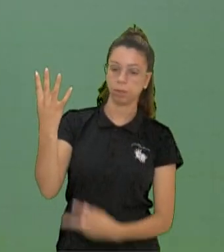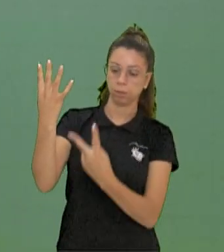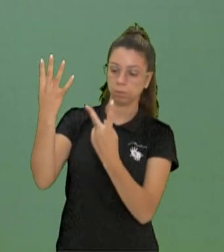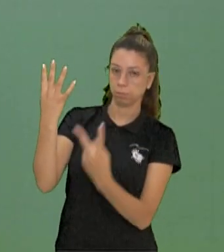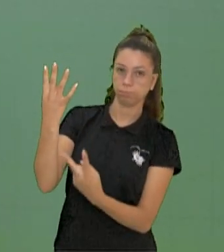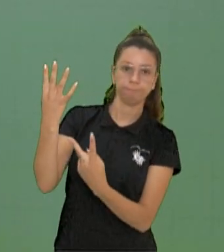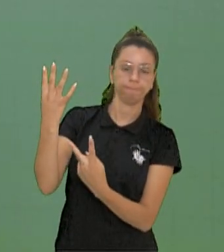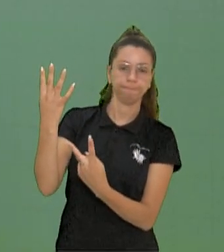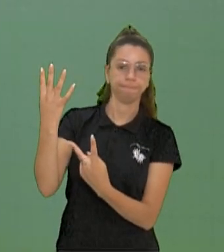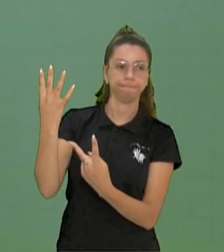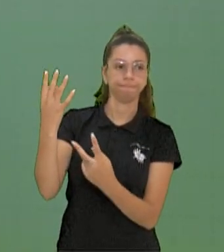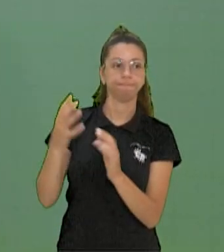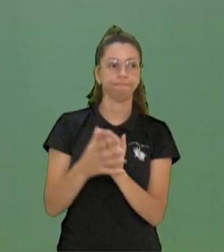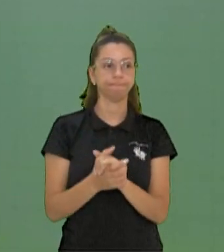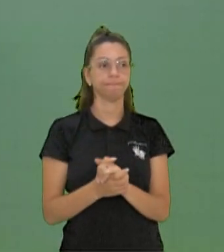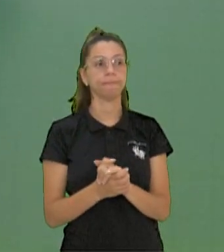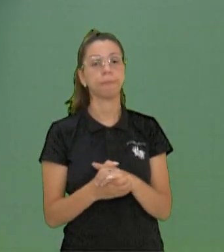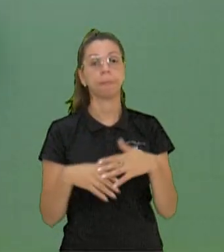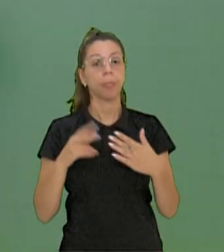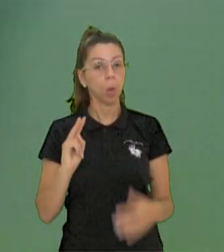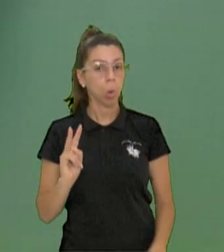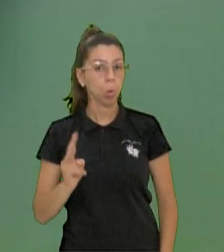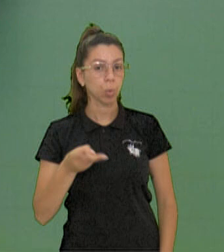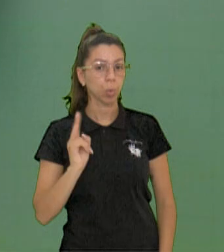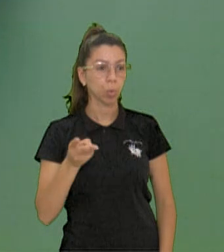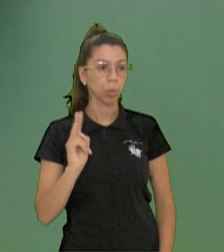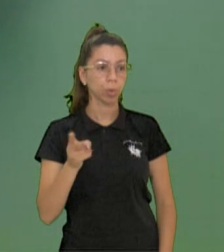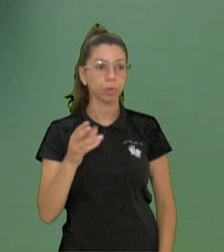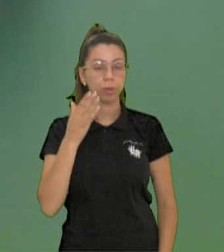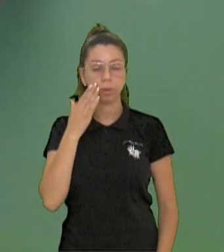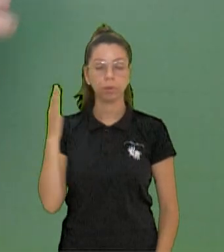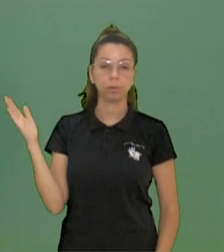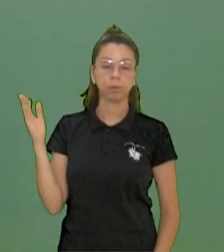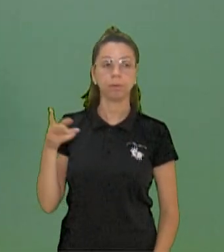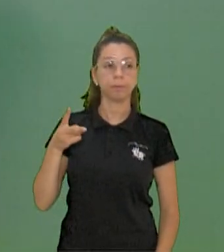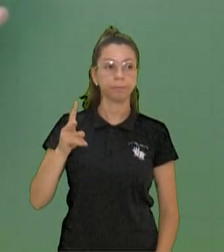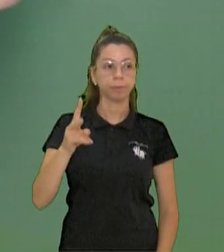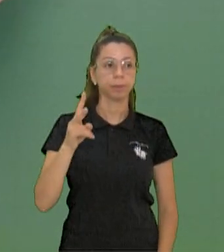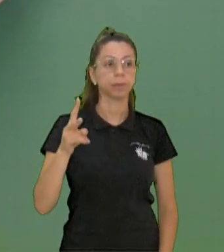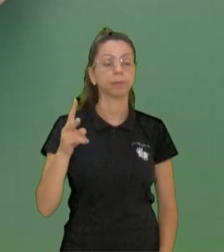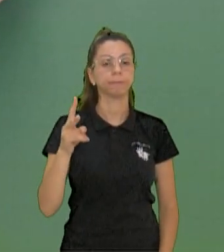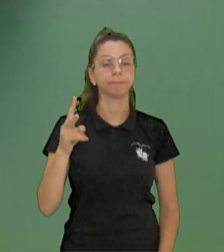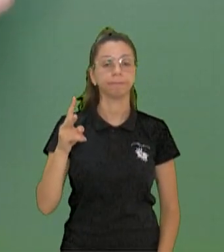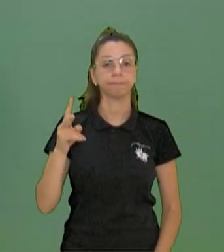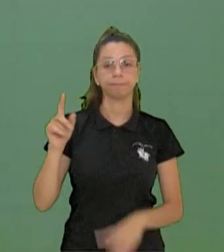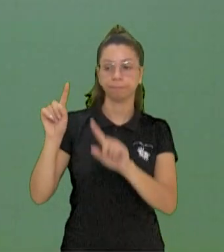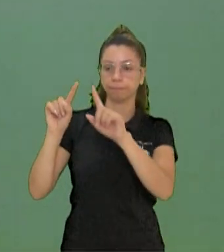a 2, que continua elevado aqui a x mais 1.